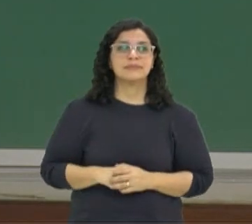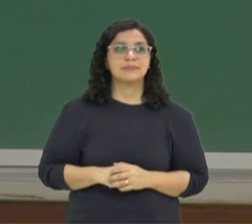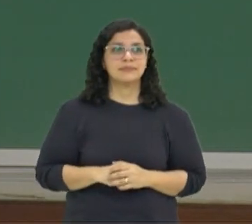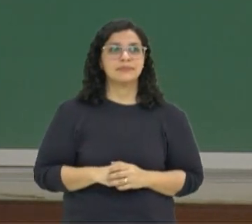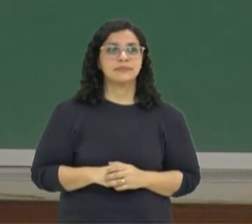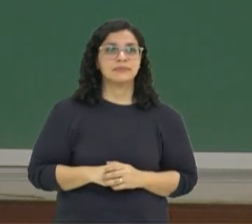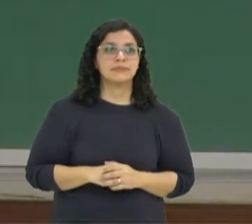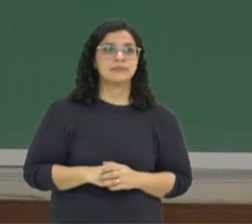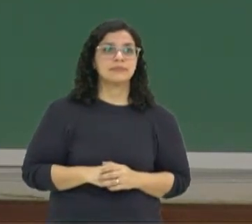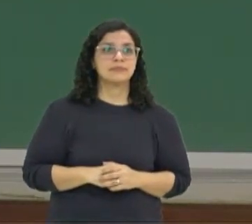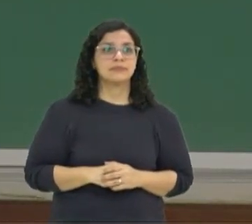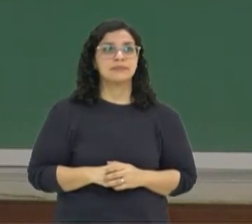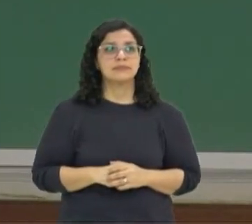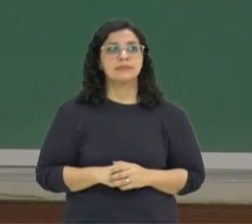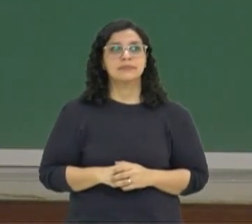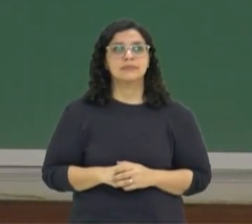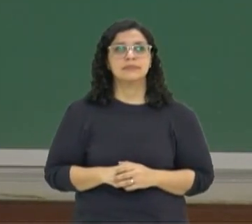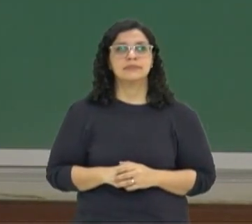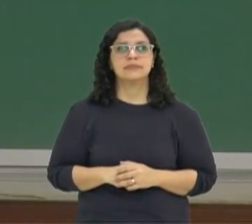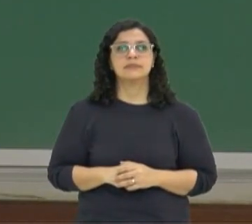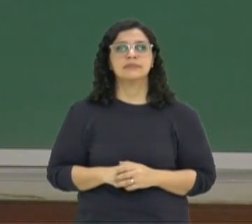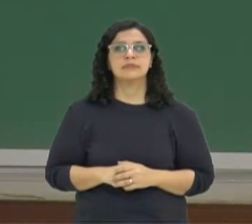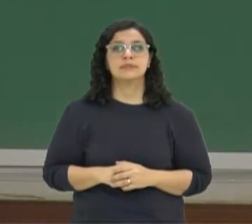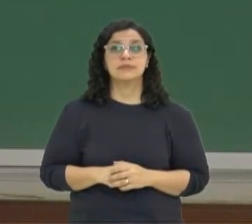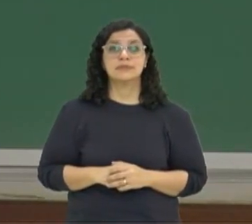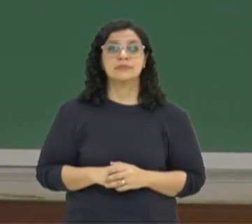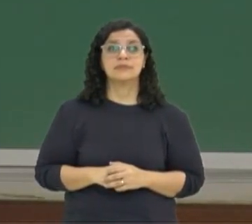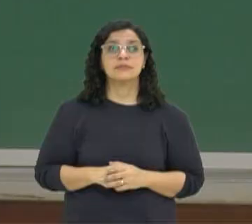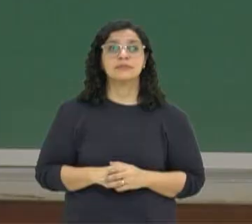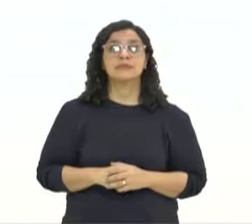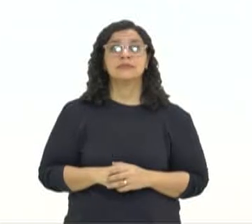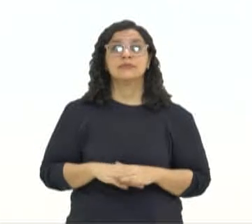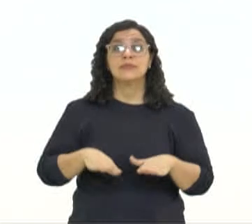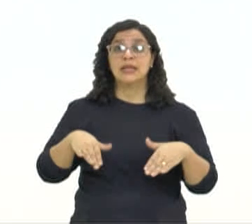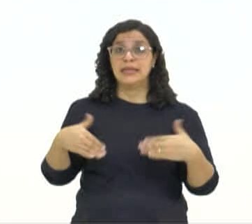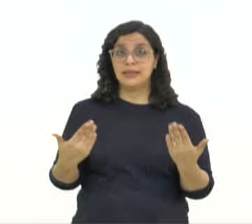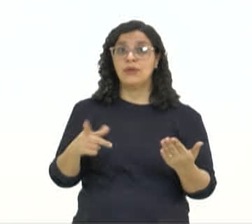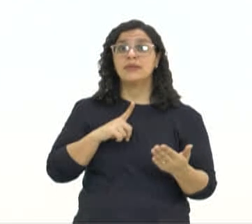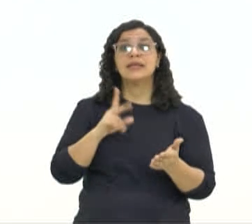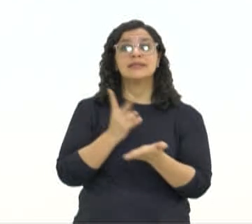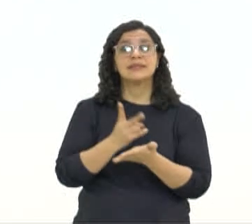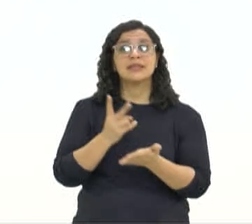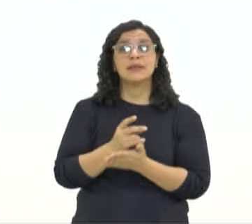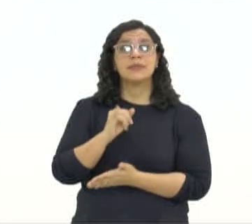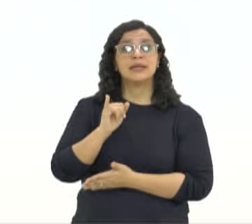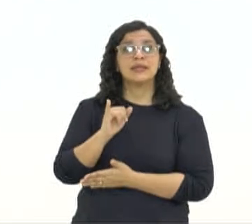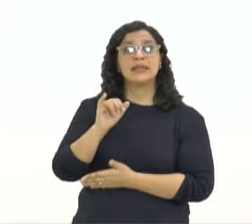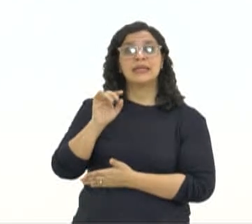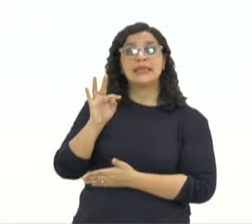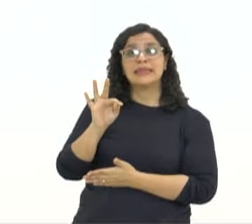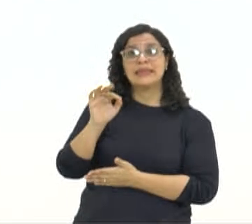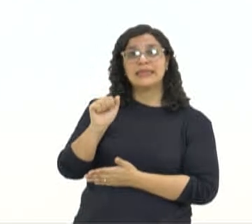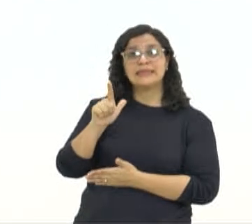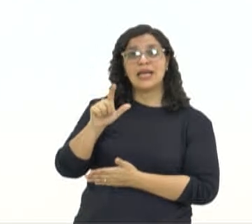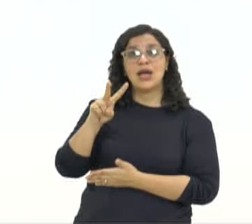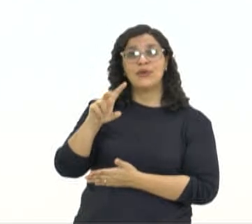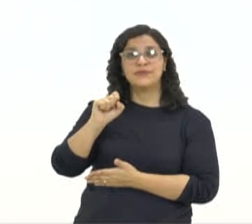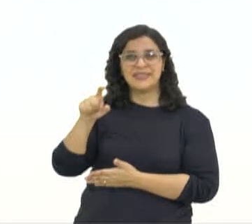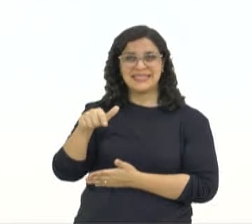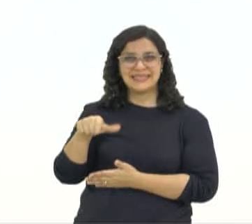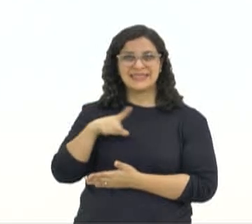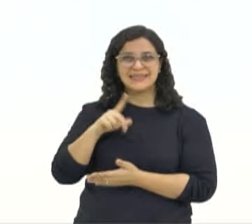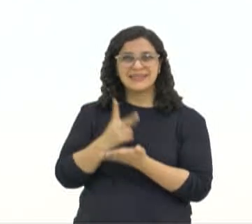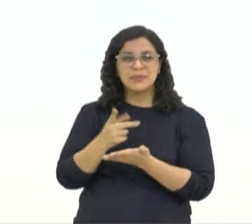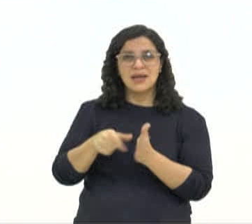a consultar. Talvez seja uma fake news. Então, incerteza. Talvez, eu usei essa